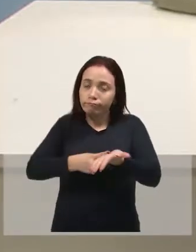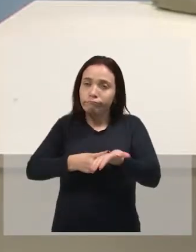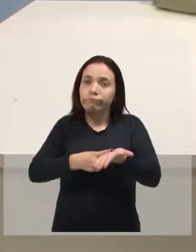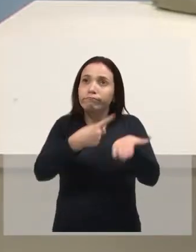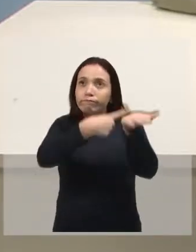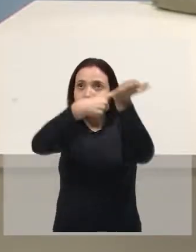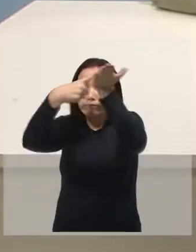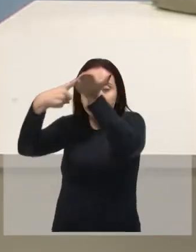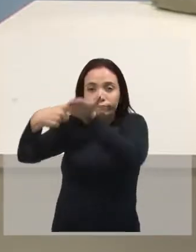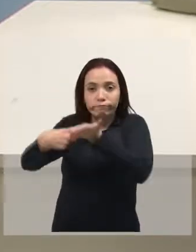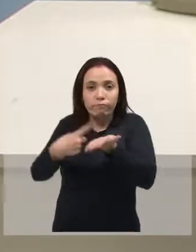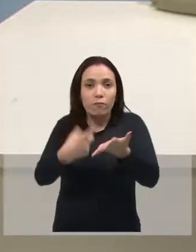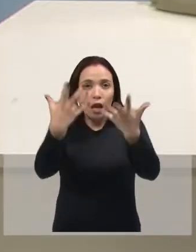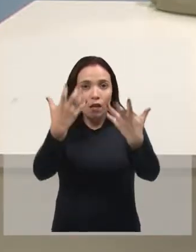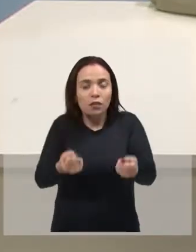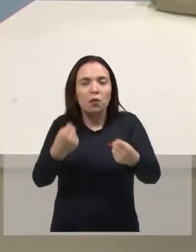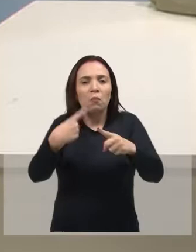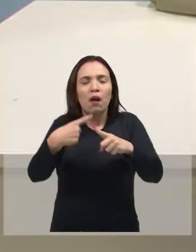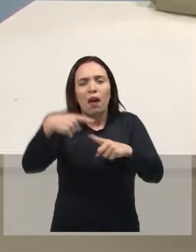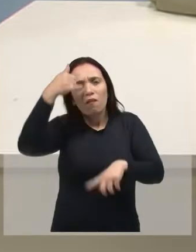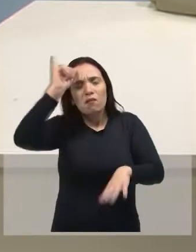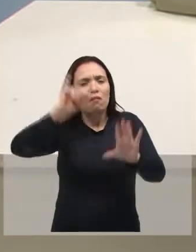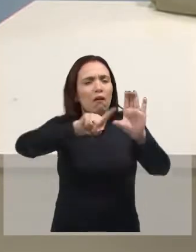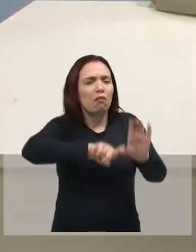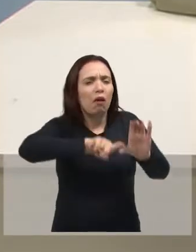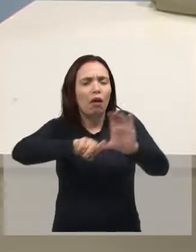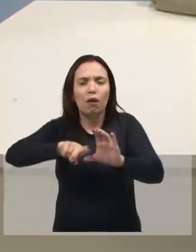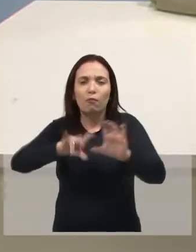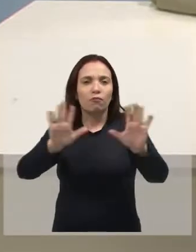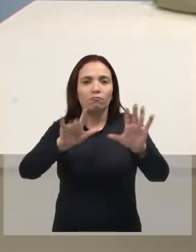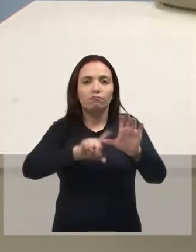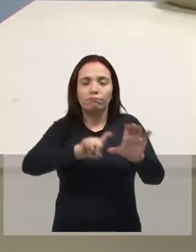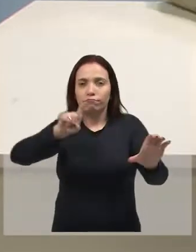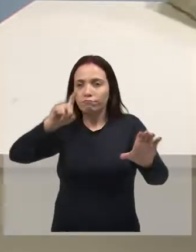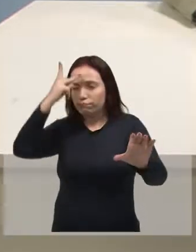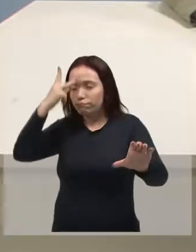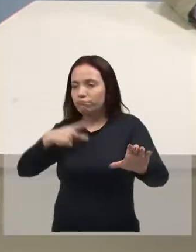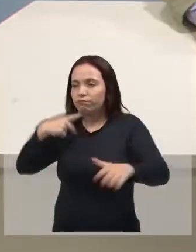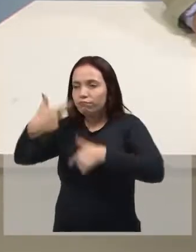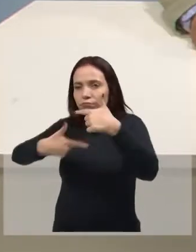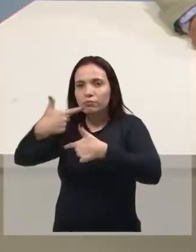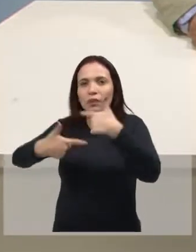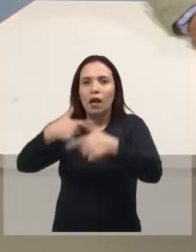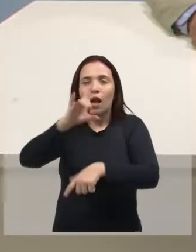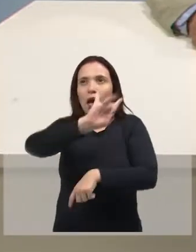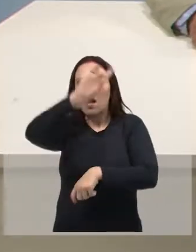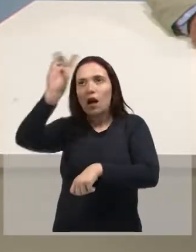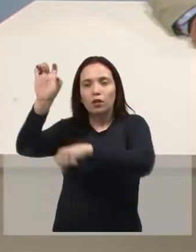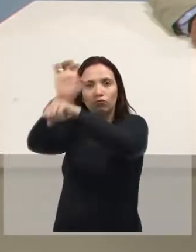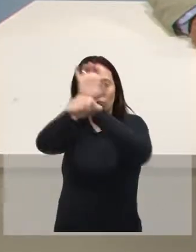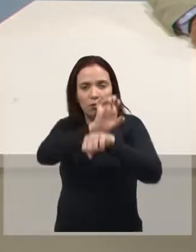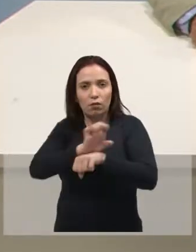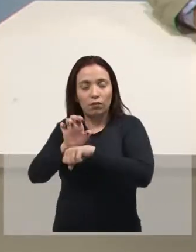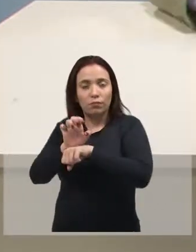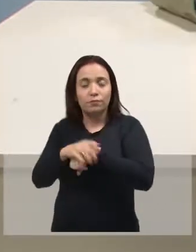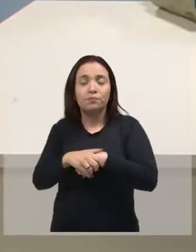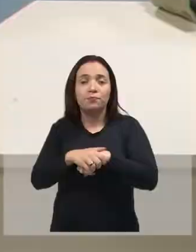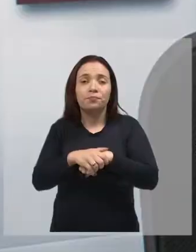para terem uma maior independência, né? E uma garantia de trabalhar com autonomia maior.